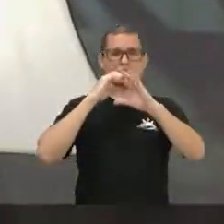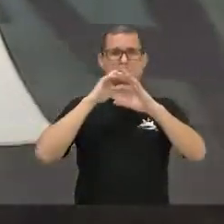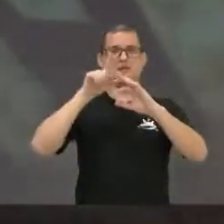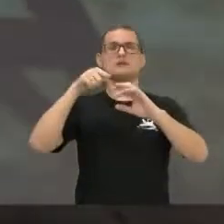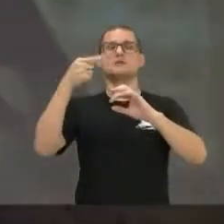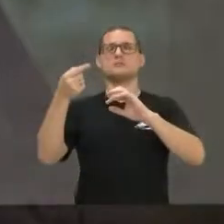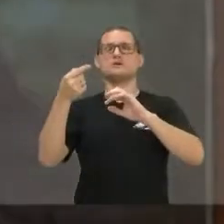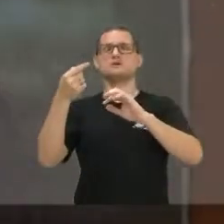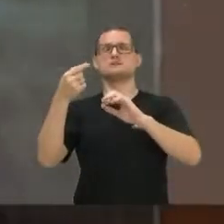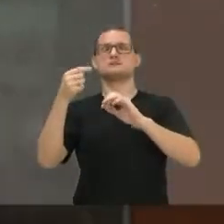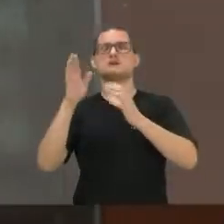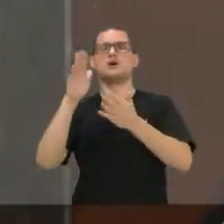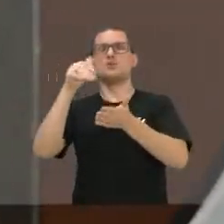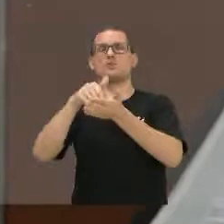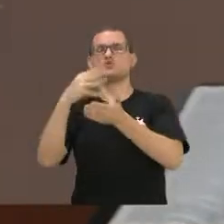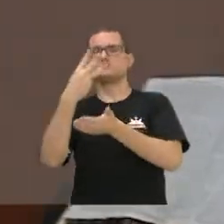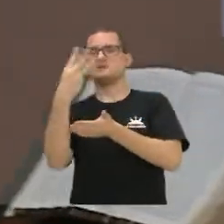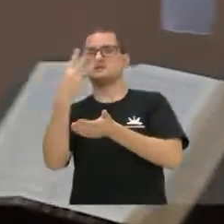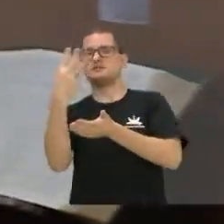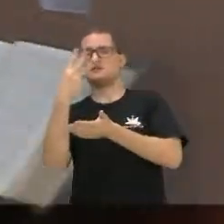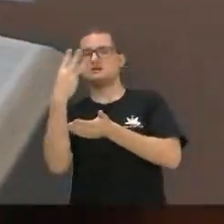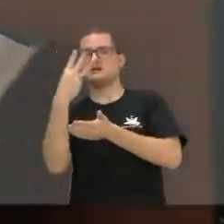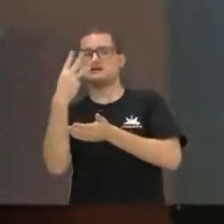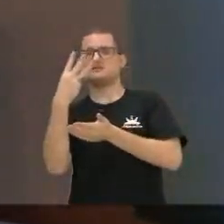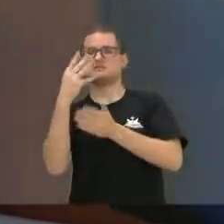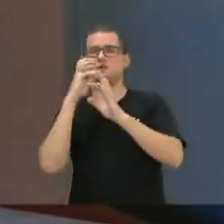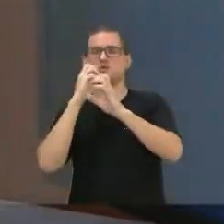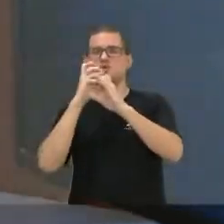três com os pais